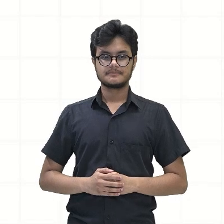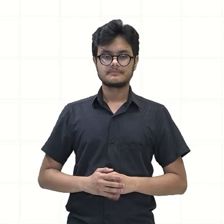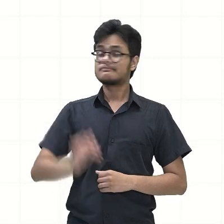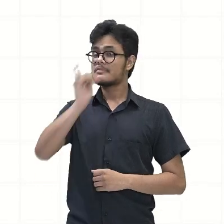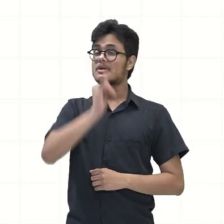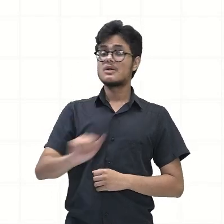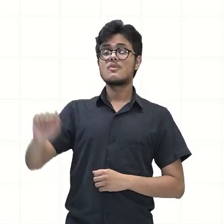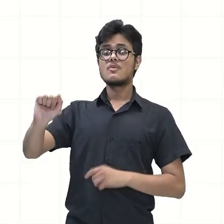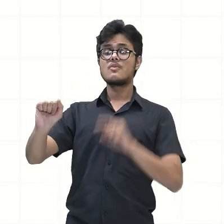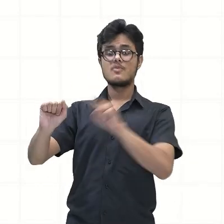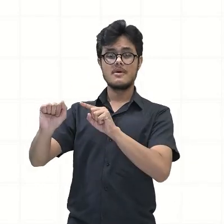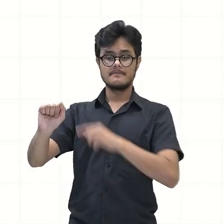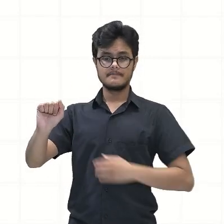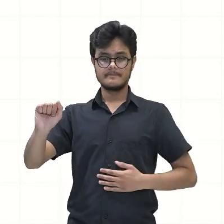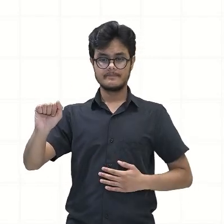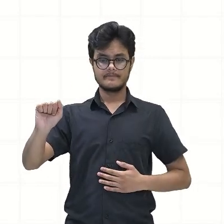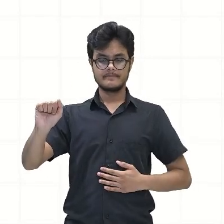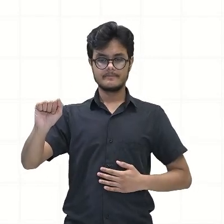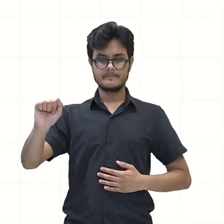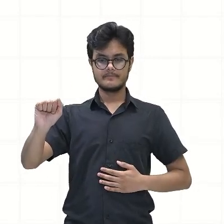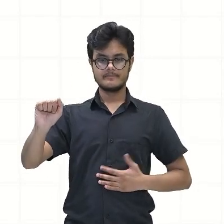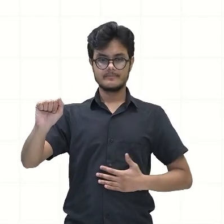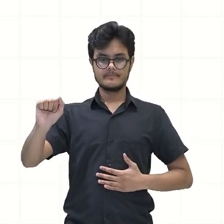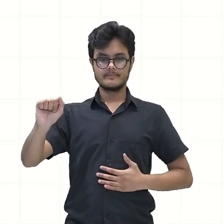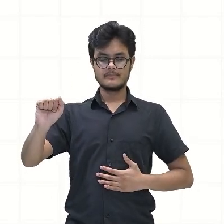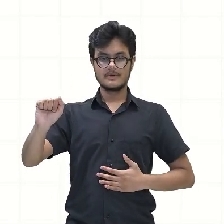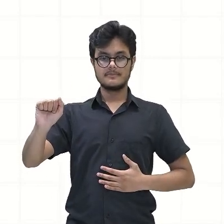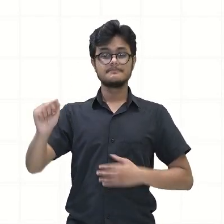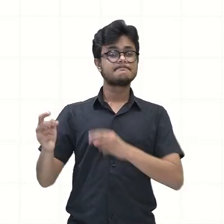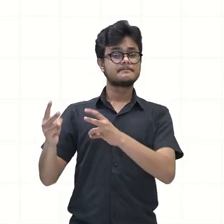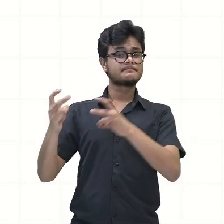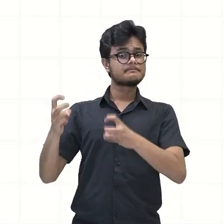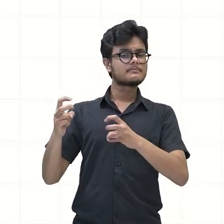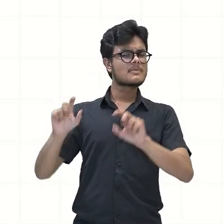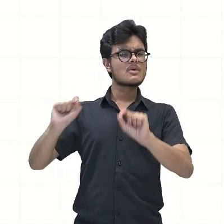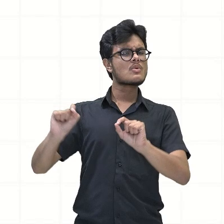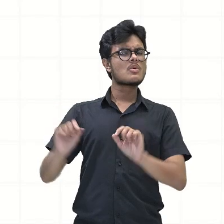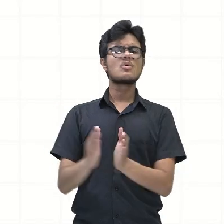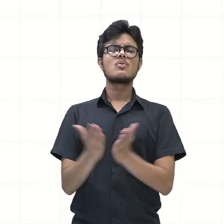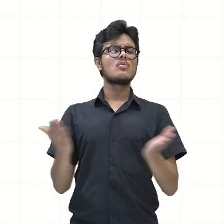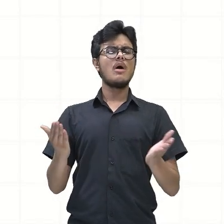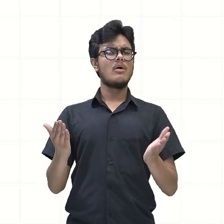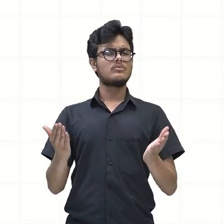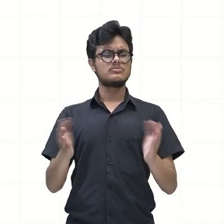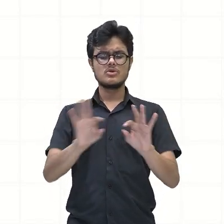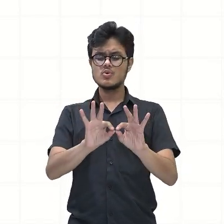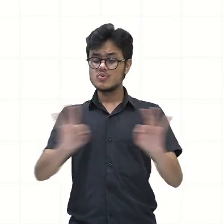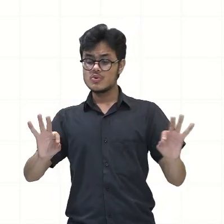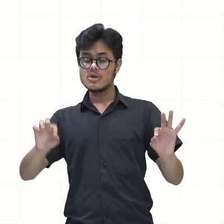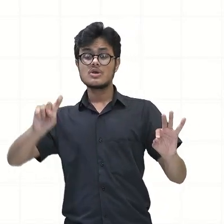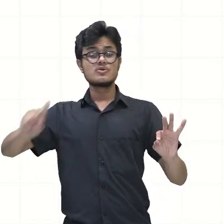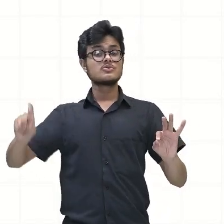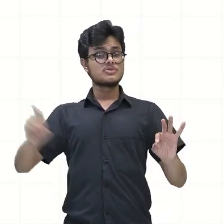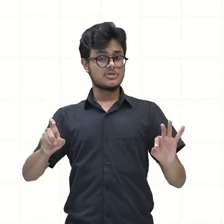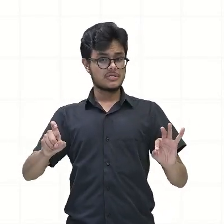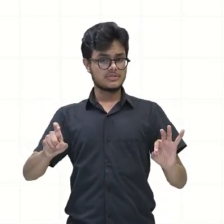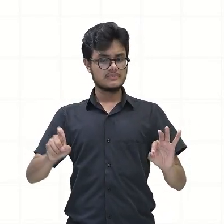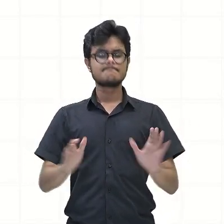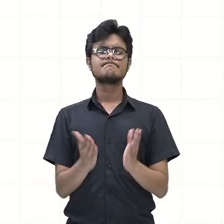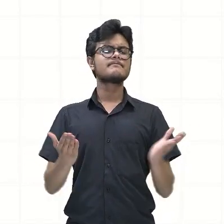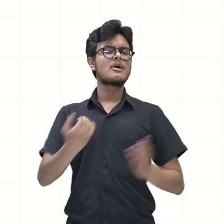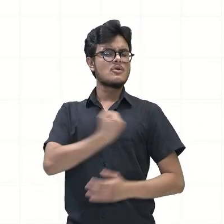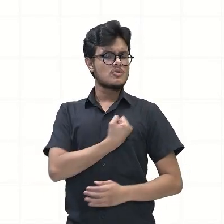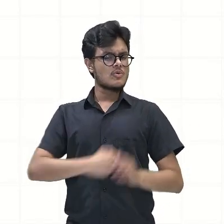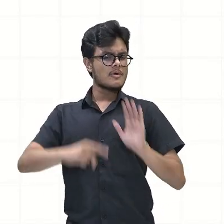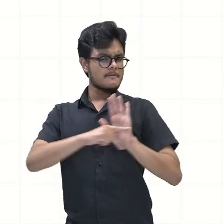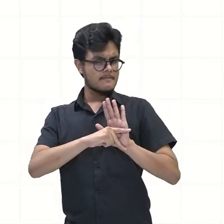ponto A, eu vou verificar qual é esse ponto A. O primeiro número que